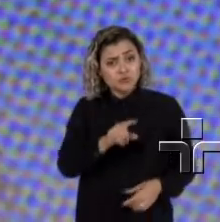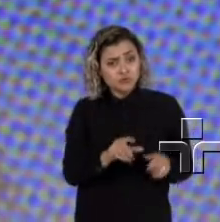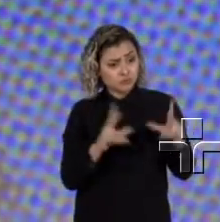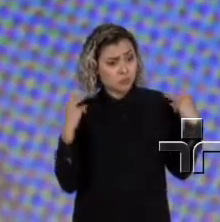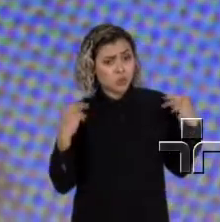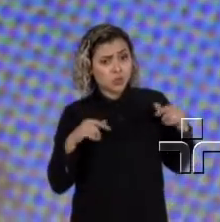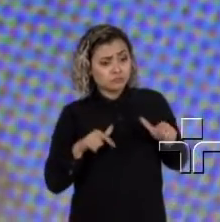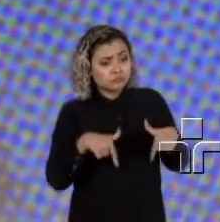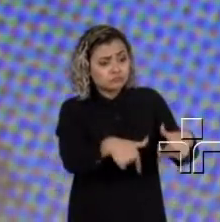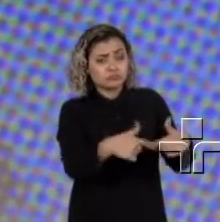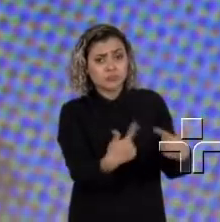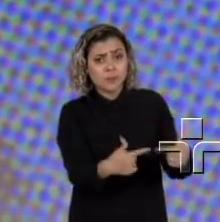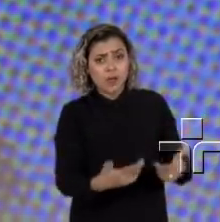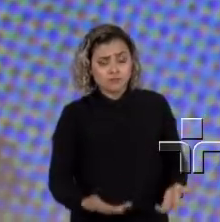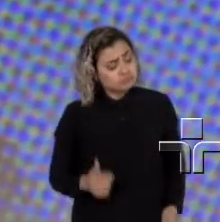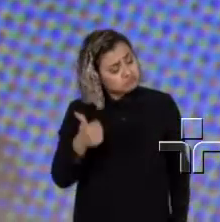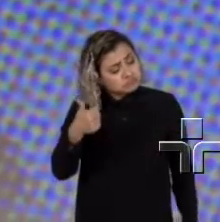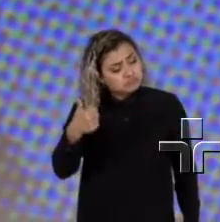motorista